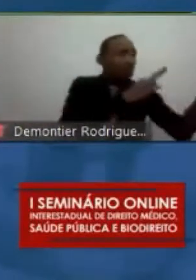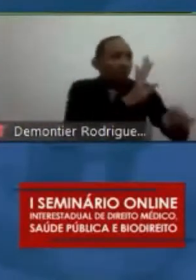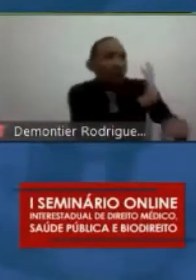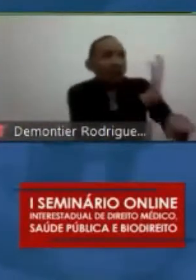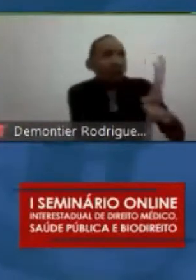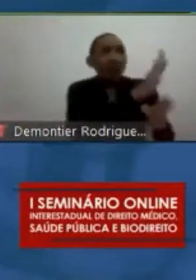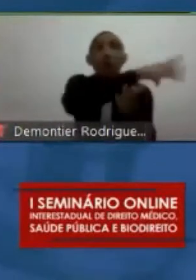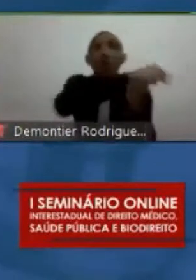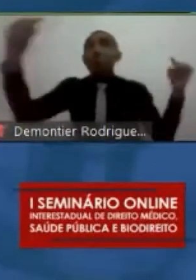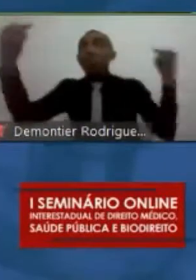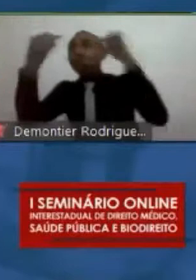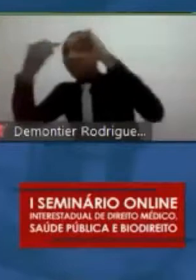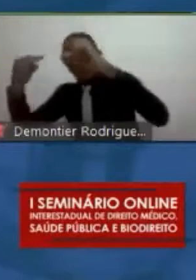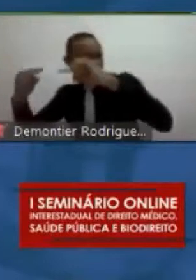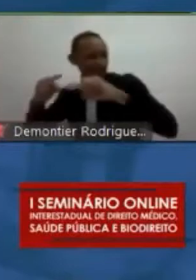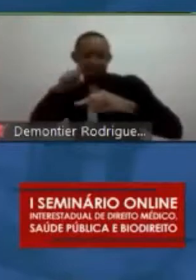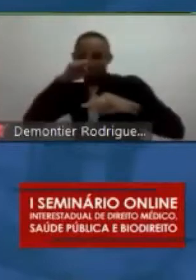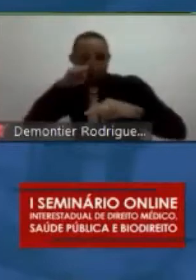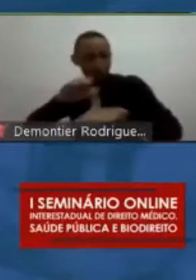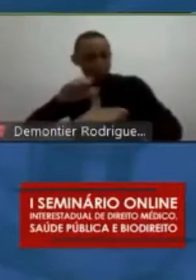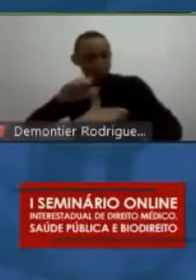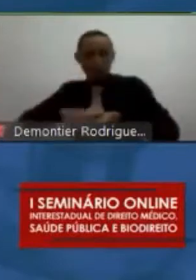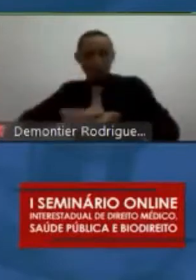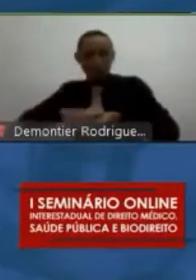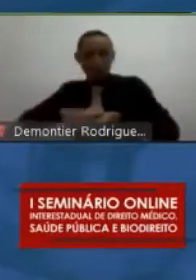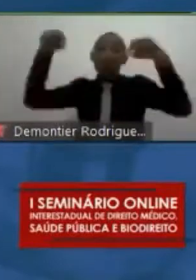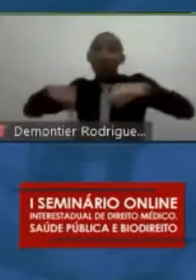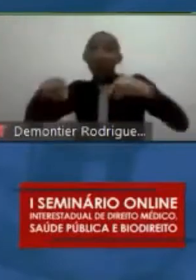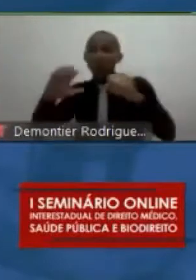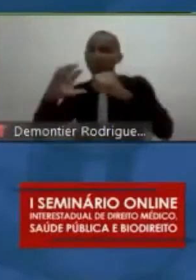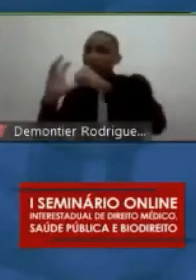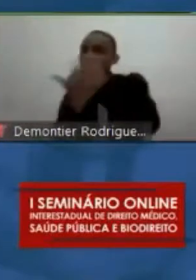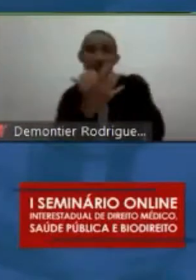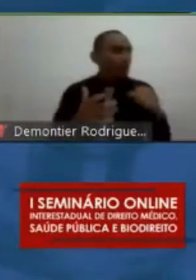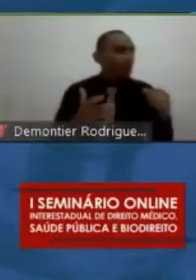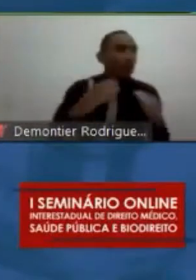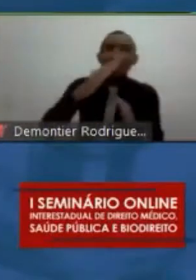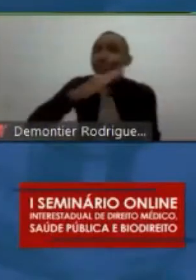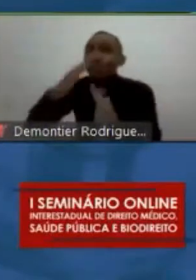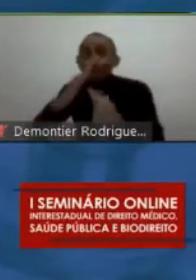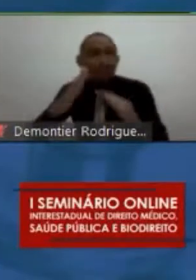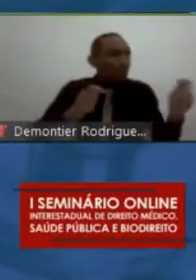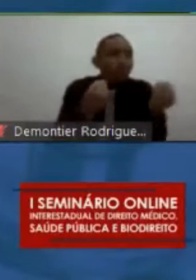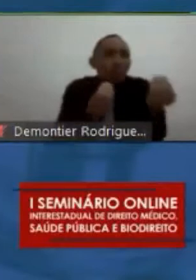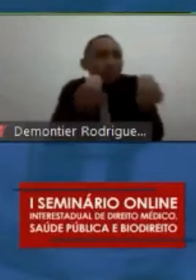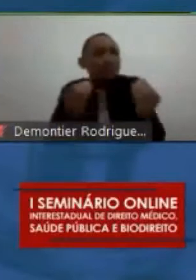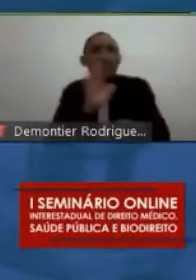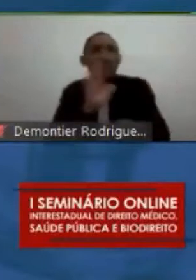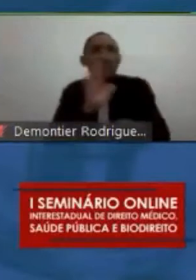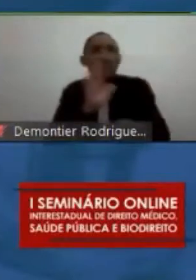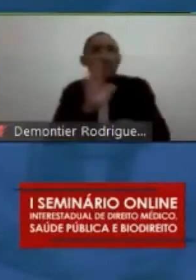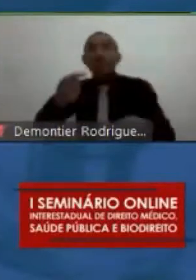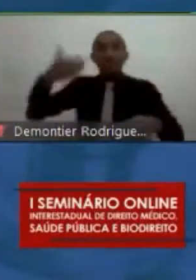passado. E, de fato, diante de uma pandemia como nós estamos vivendo e de recursos que temos na saúde, e também